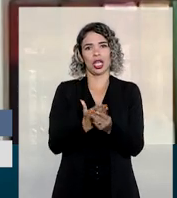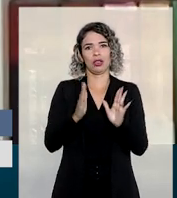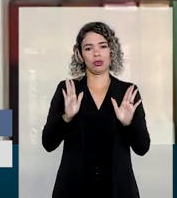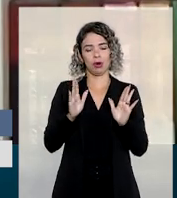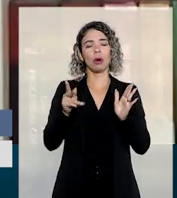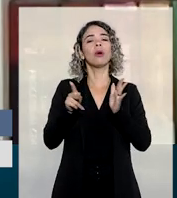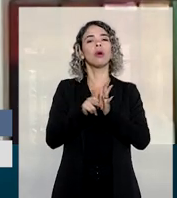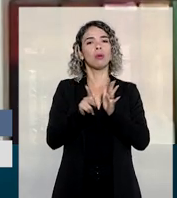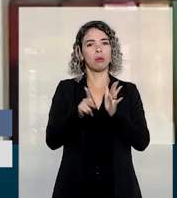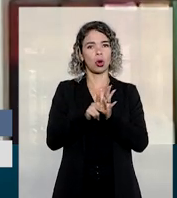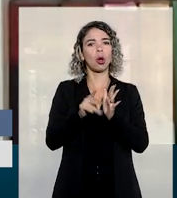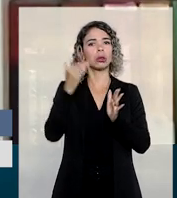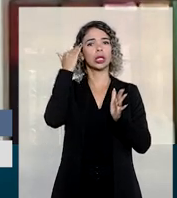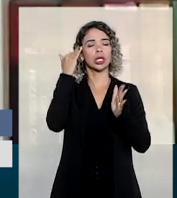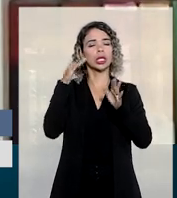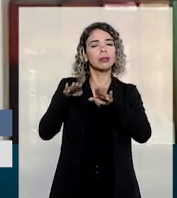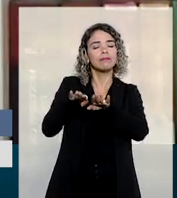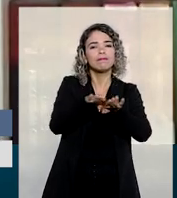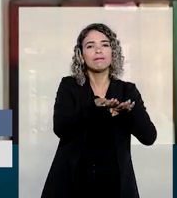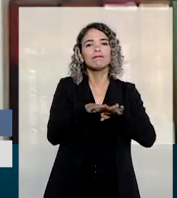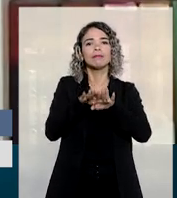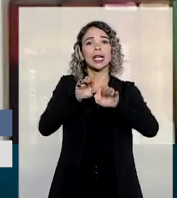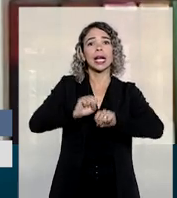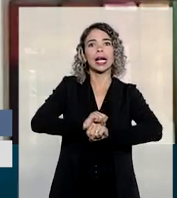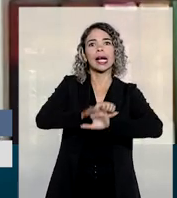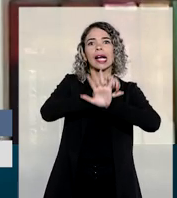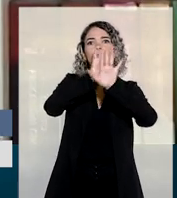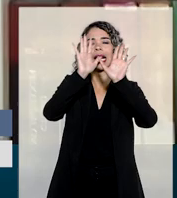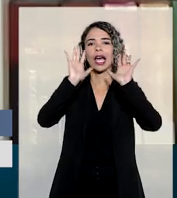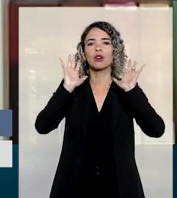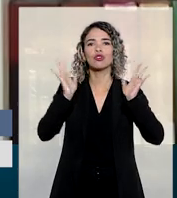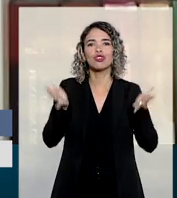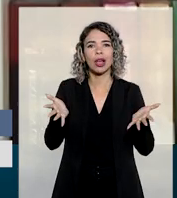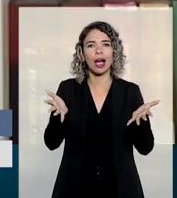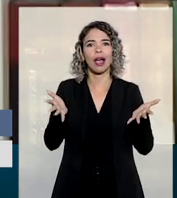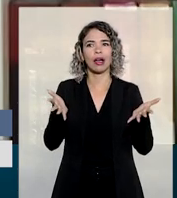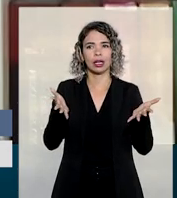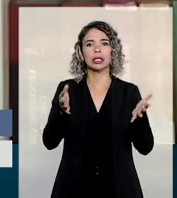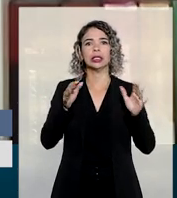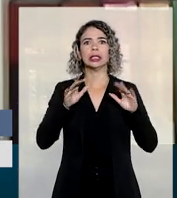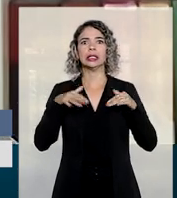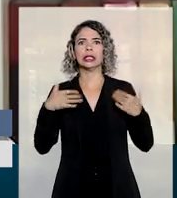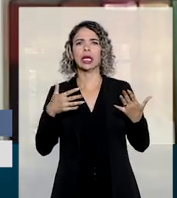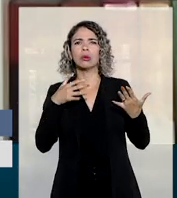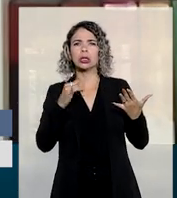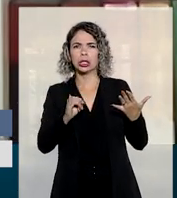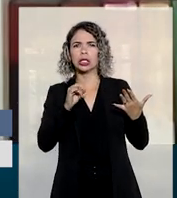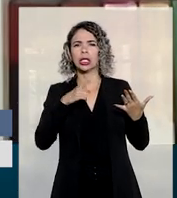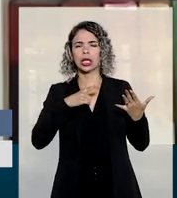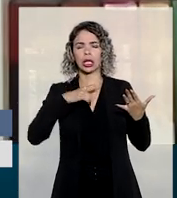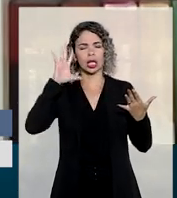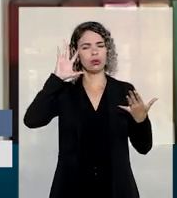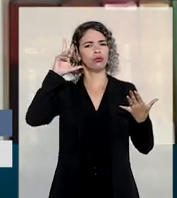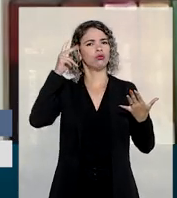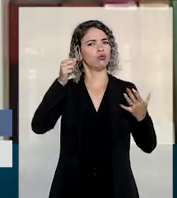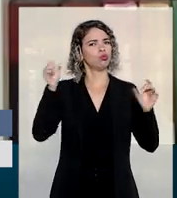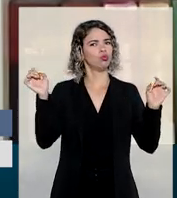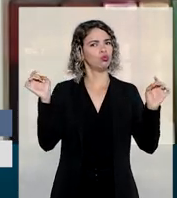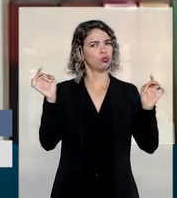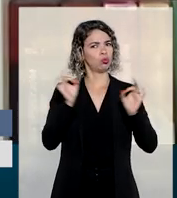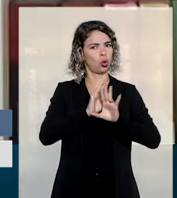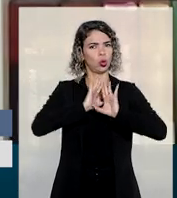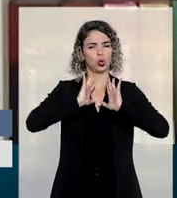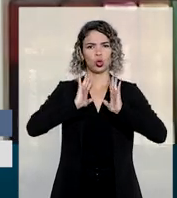esse entendimento, de certa maneira, uma maior segurança jurídica e dizer o seguinte: olha, uma vez proferida a decisão, as partes